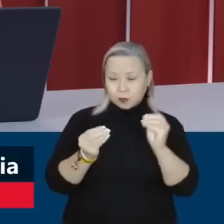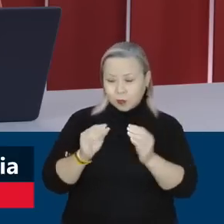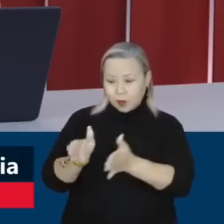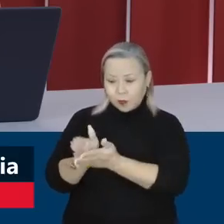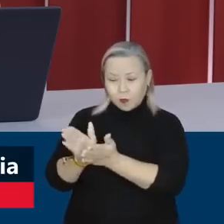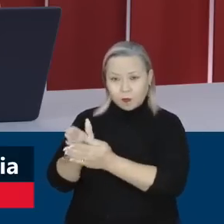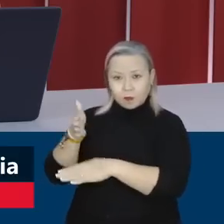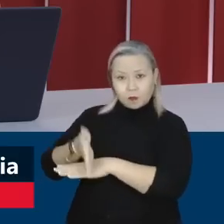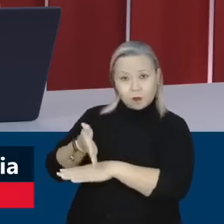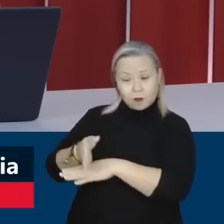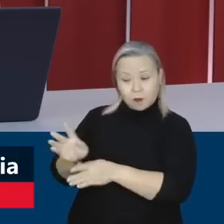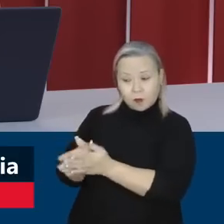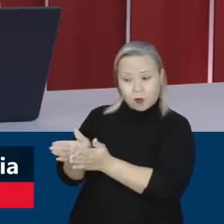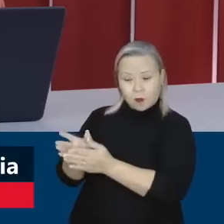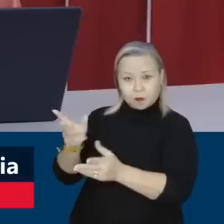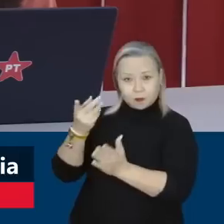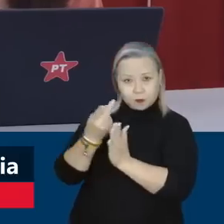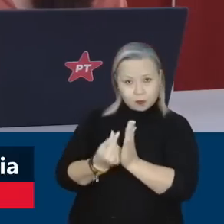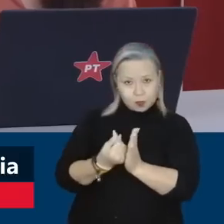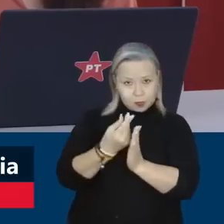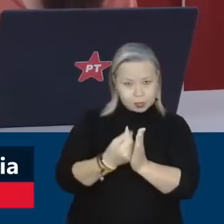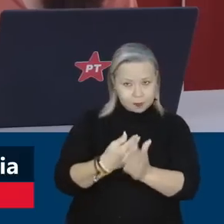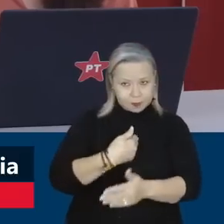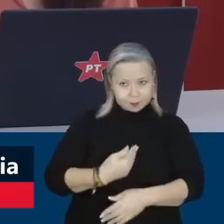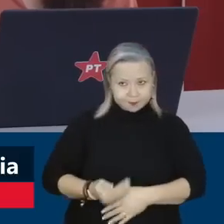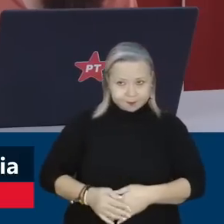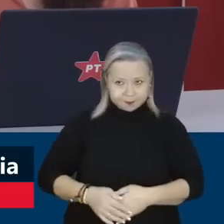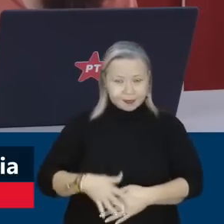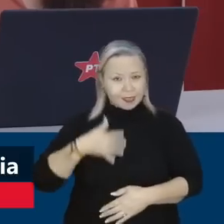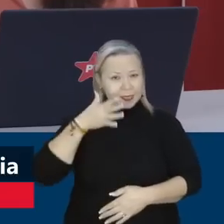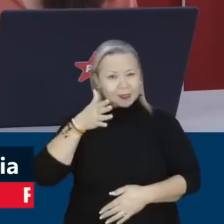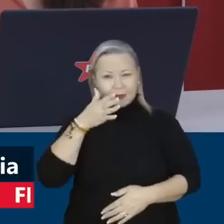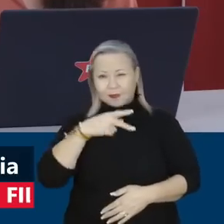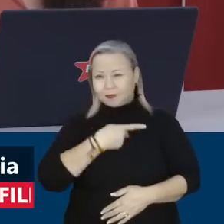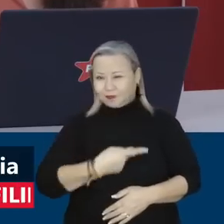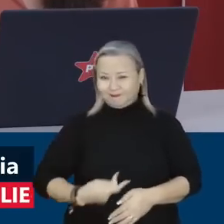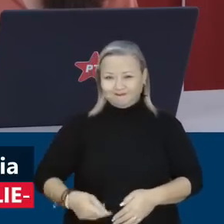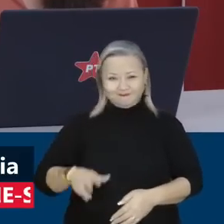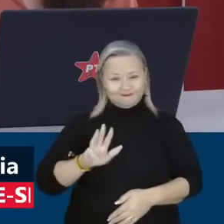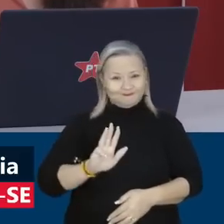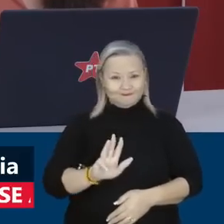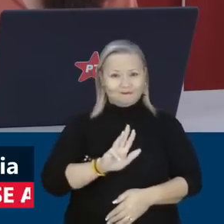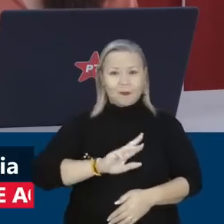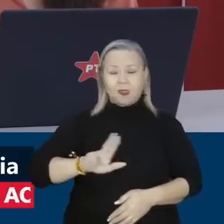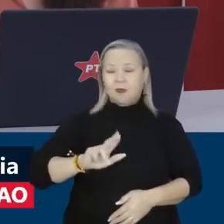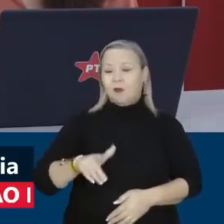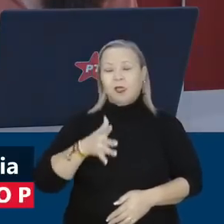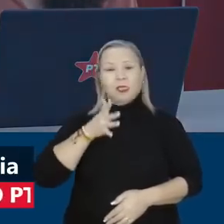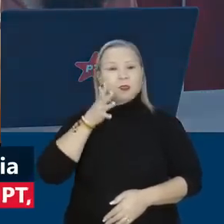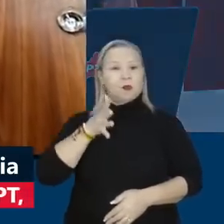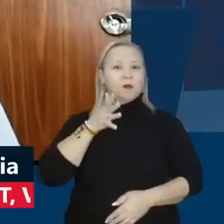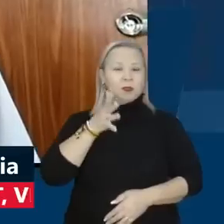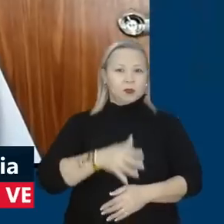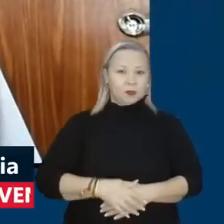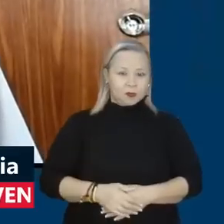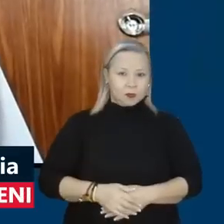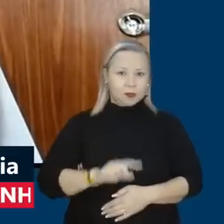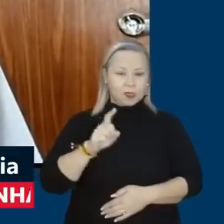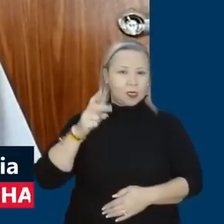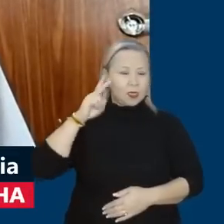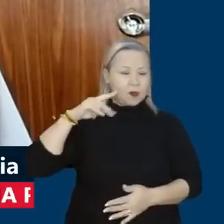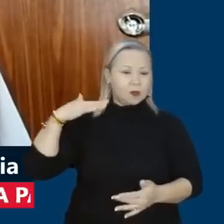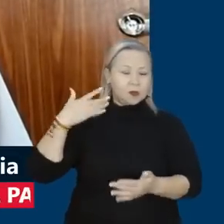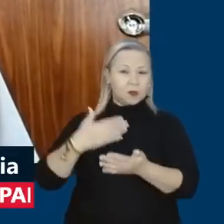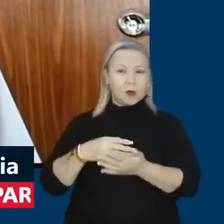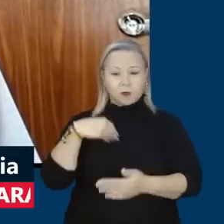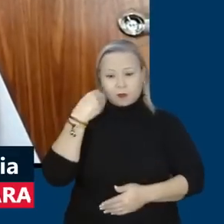no orçamento. Esse discurso do presidente Lula, ele não é apenas um discurso, é uma história de uma